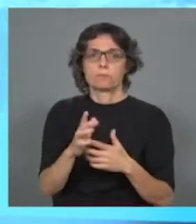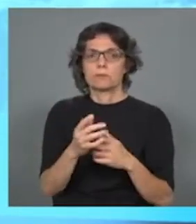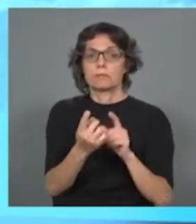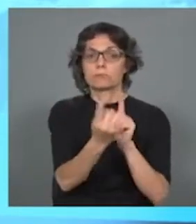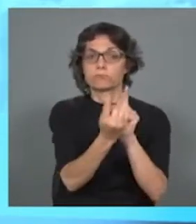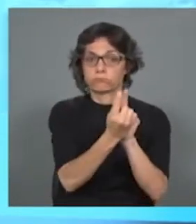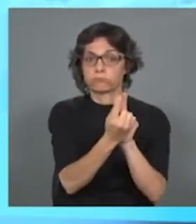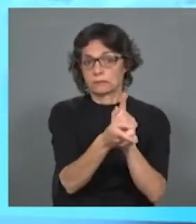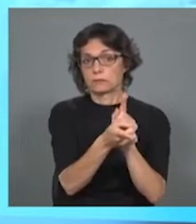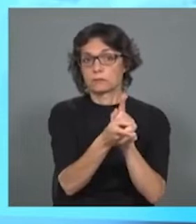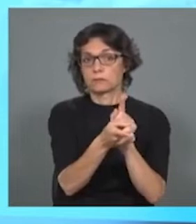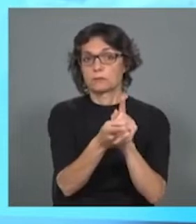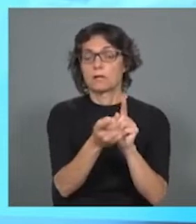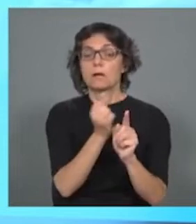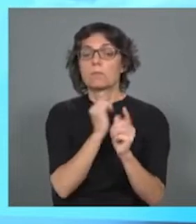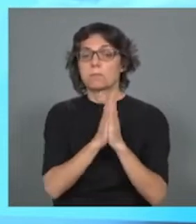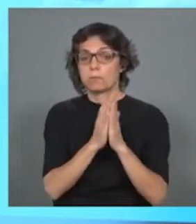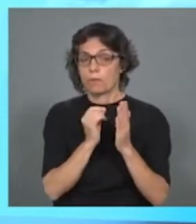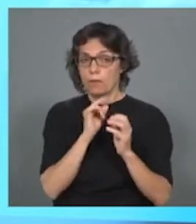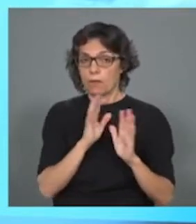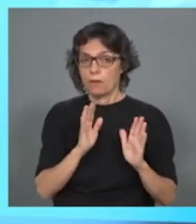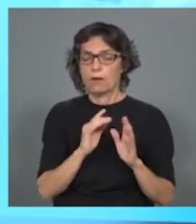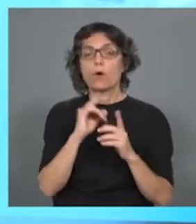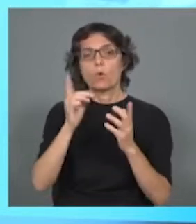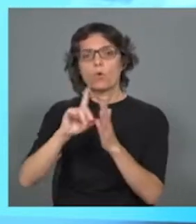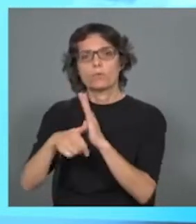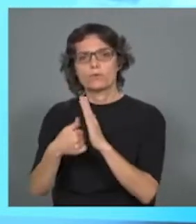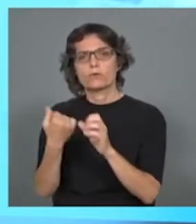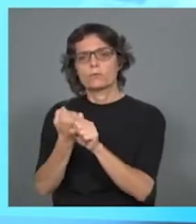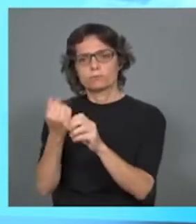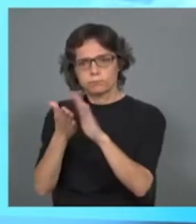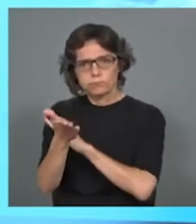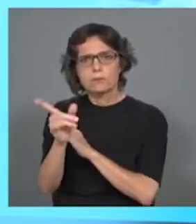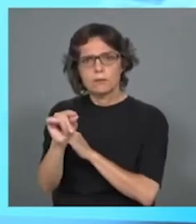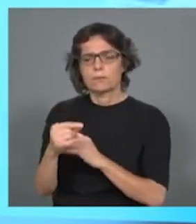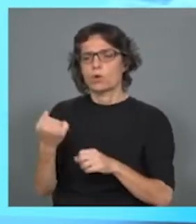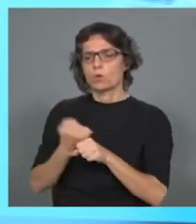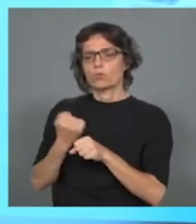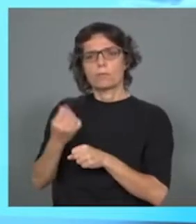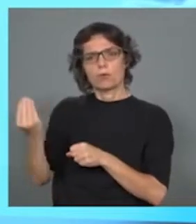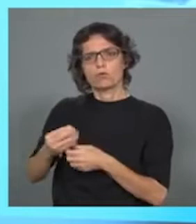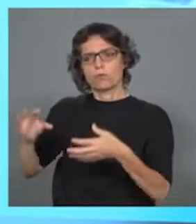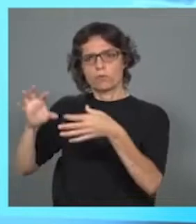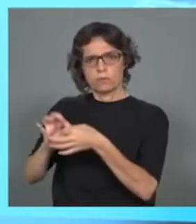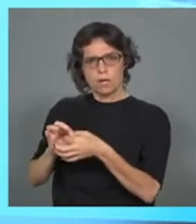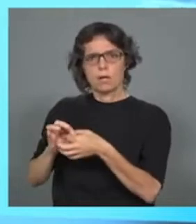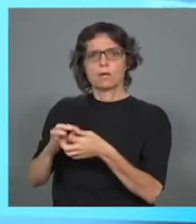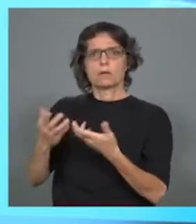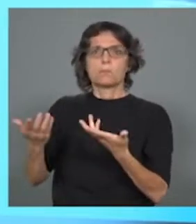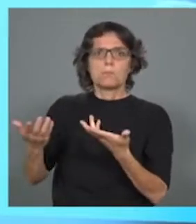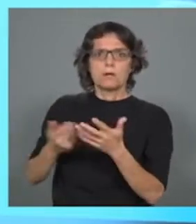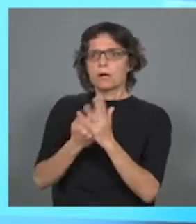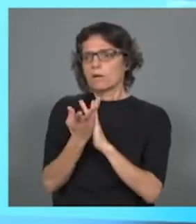proximidade, que é feito nas nossas paróquias, mas pode ser um projeto de empregabilidade, um trabalho com jovens e